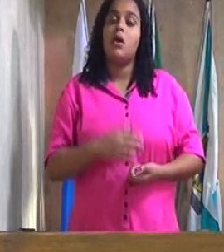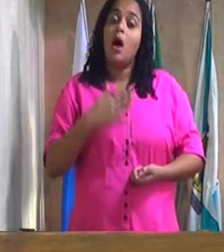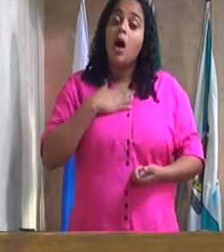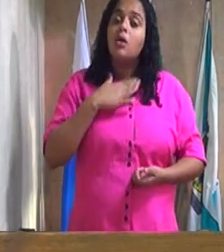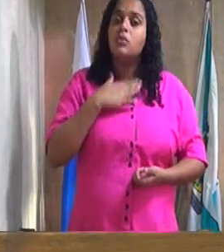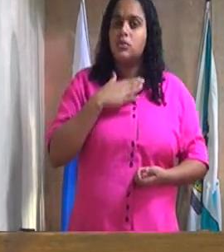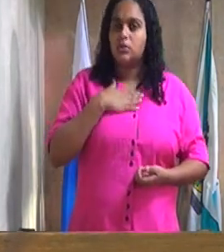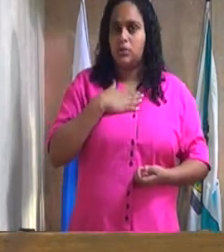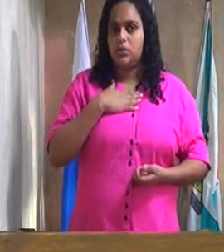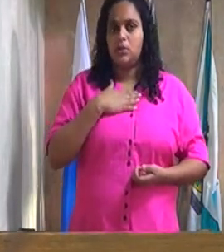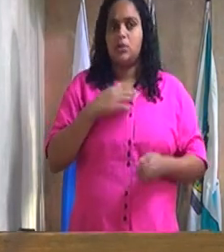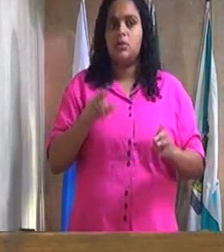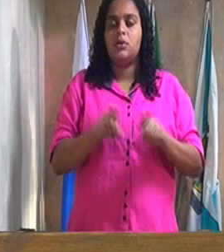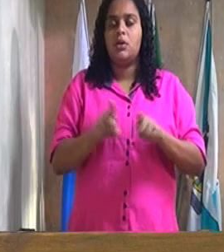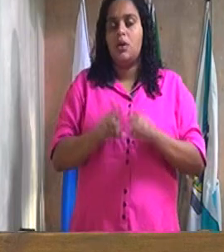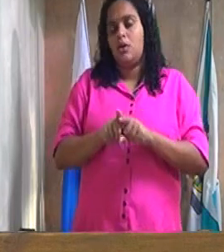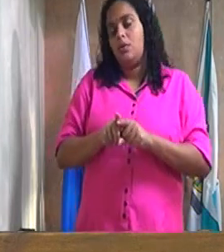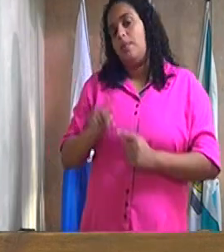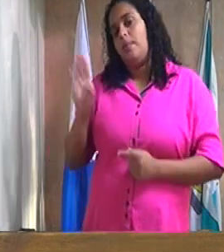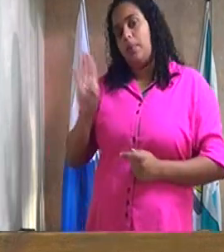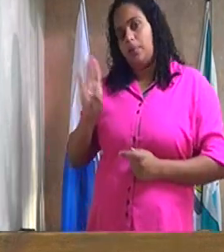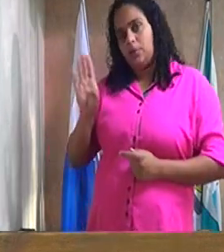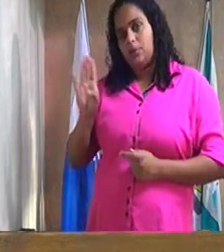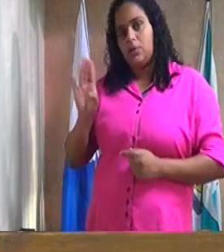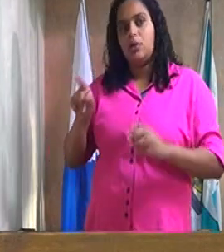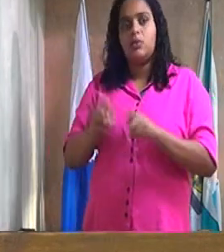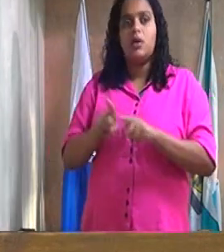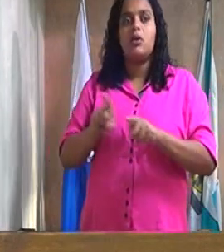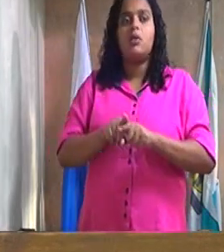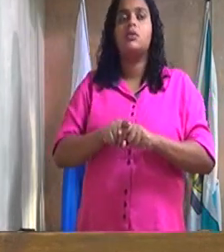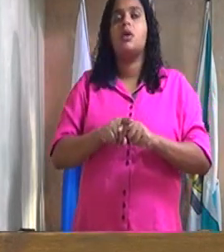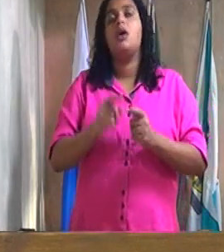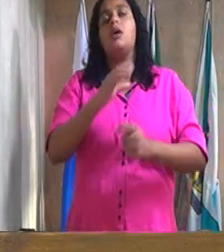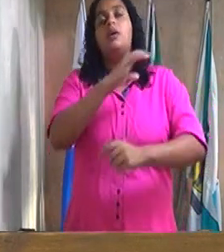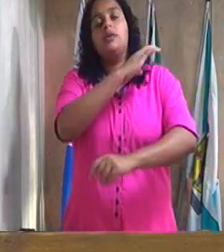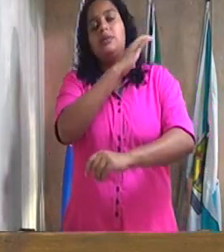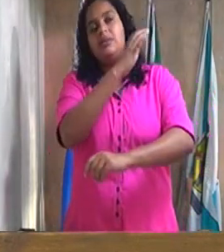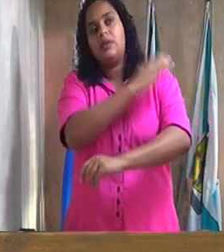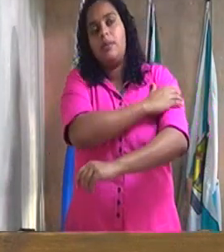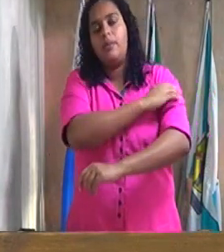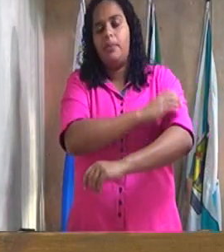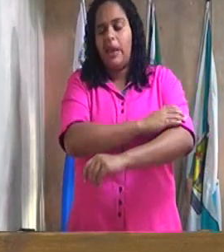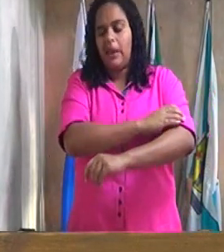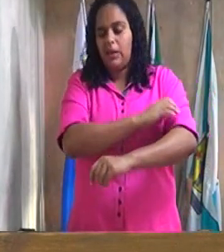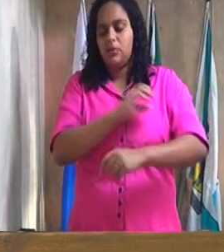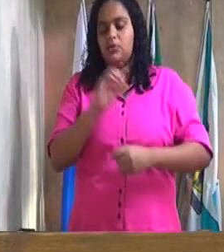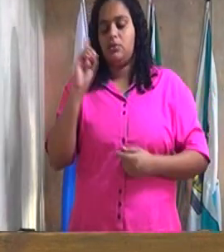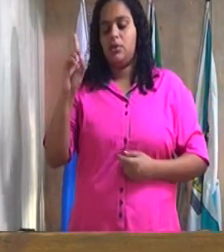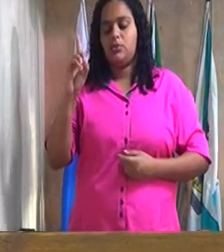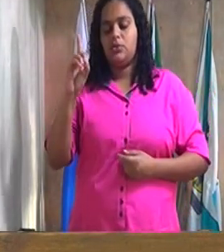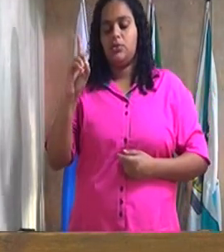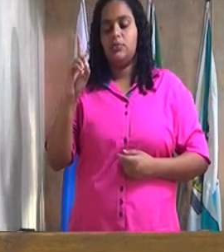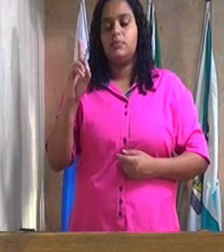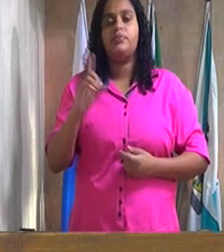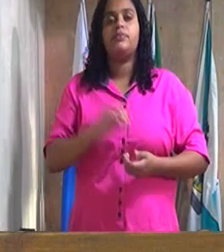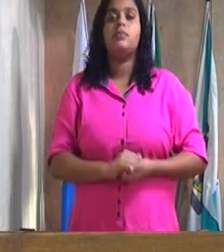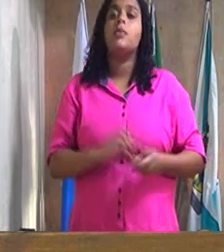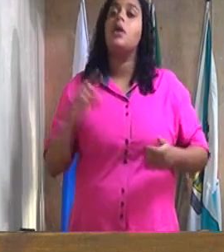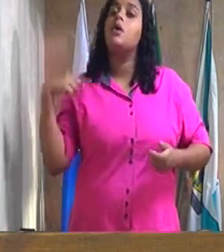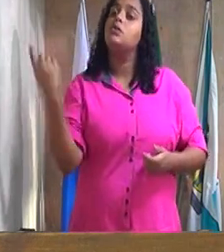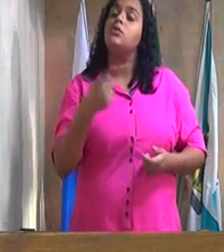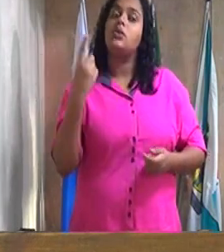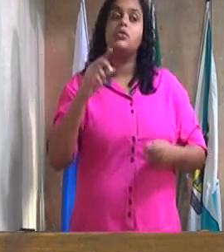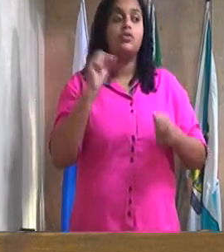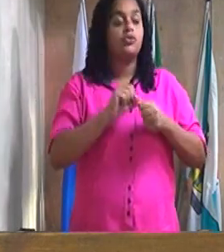eu nasci na Igreja Presbiteriana do Brasil, hoje sou da Assembleia de Deus. Mas nós estamos numa